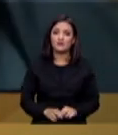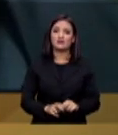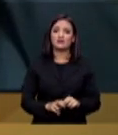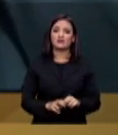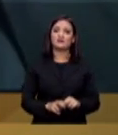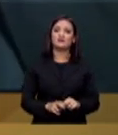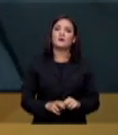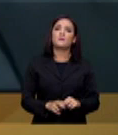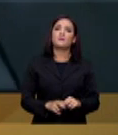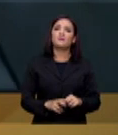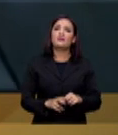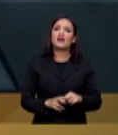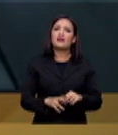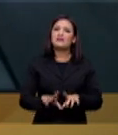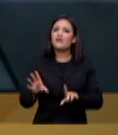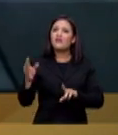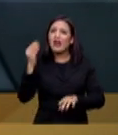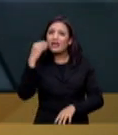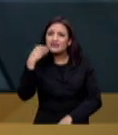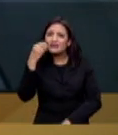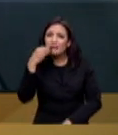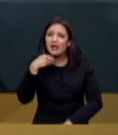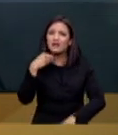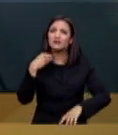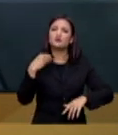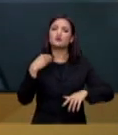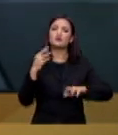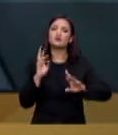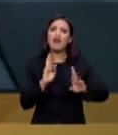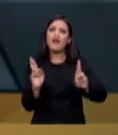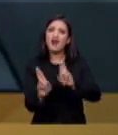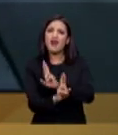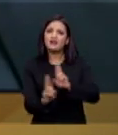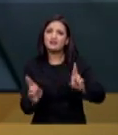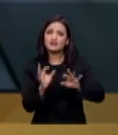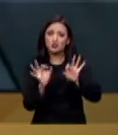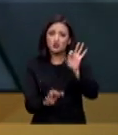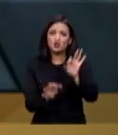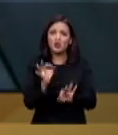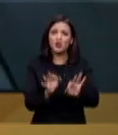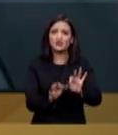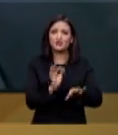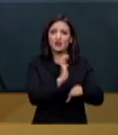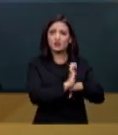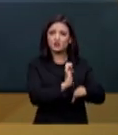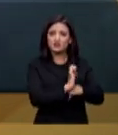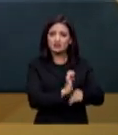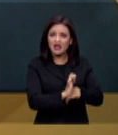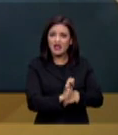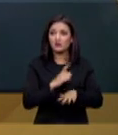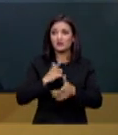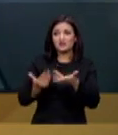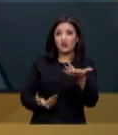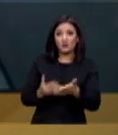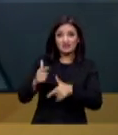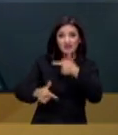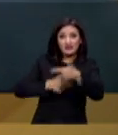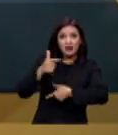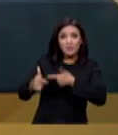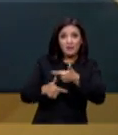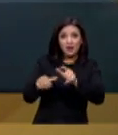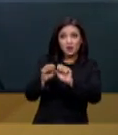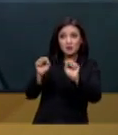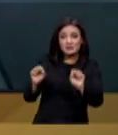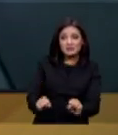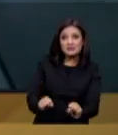das relações jurídicas do Estado com os servidores que trabalha no sistema socioeducativo, também